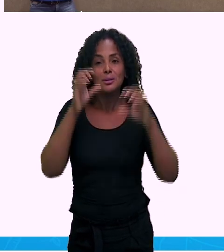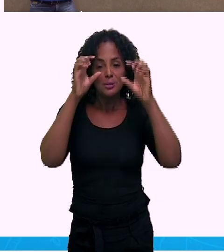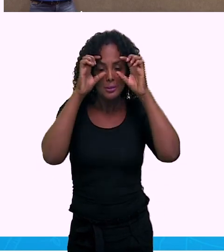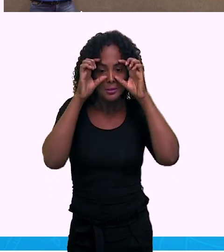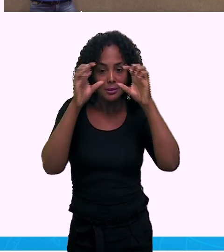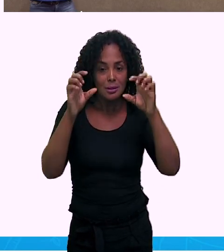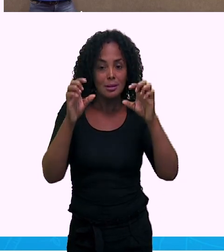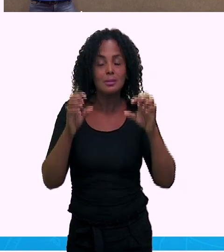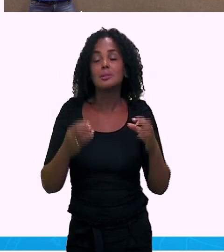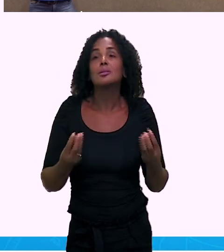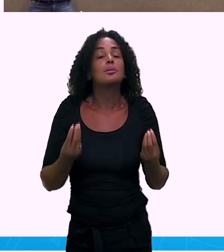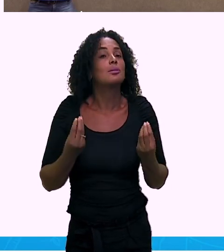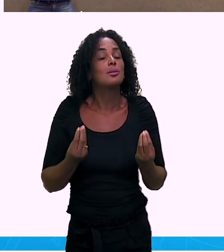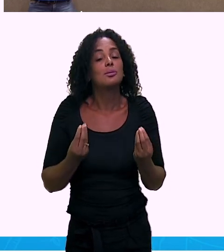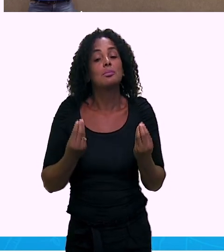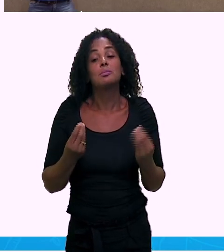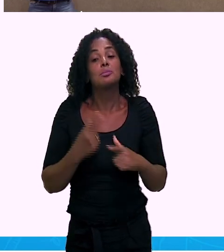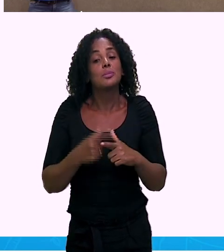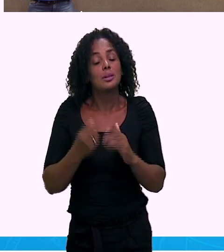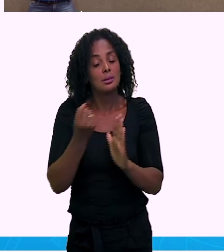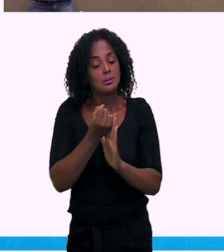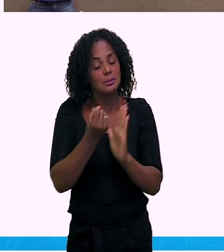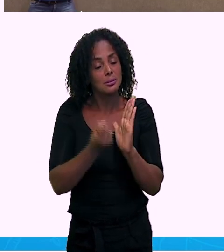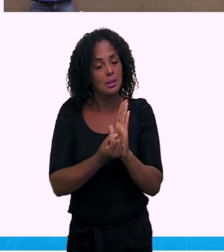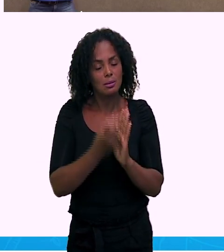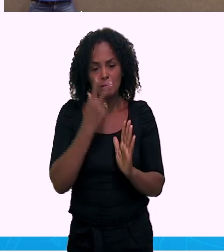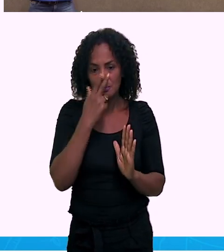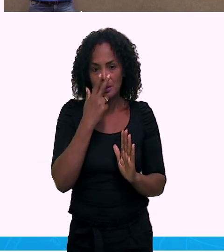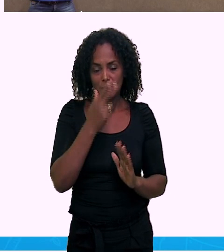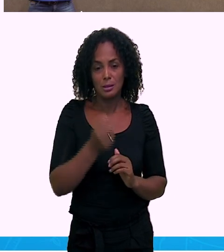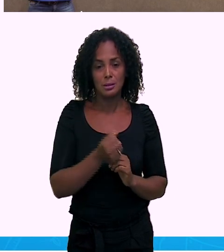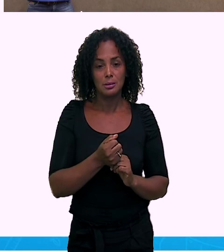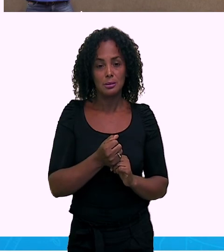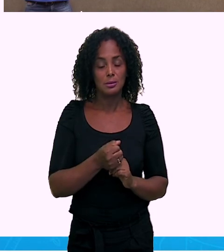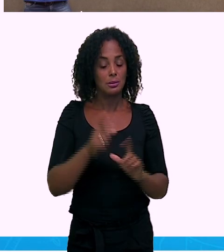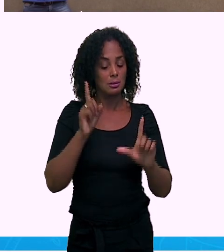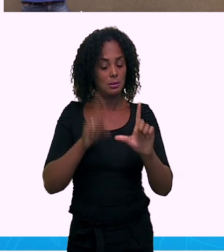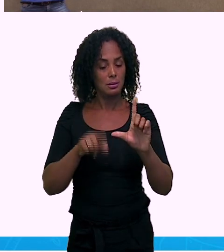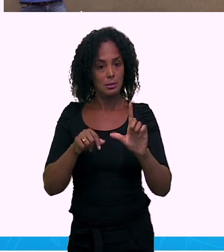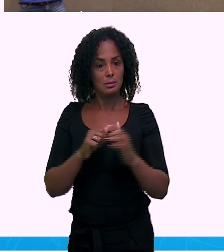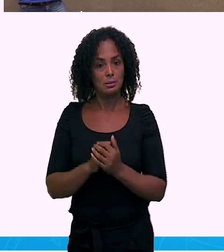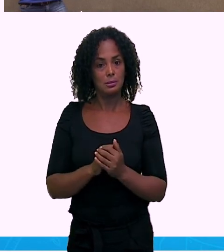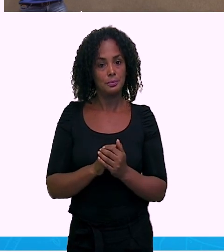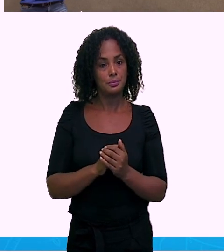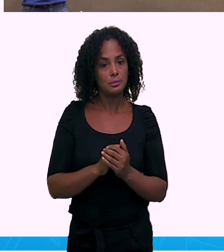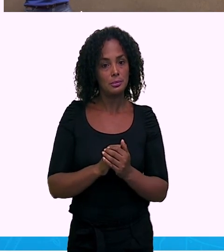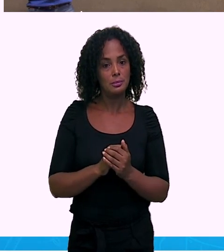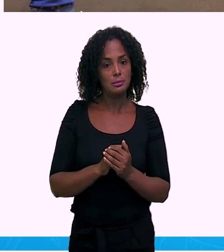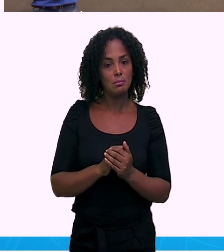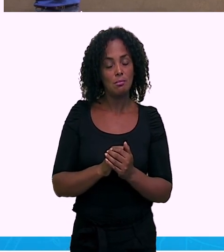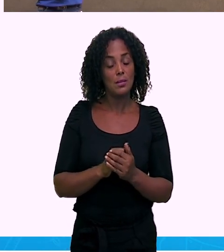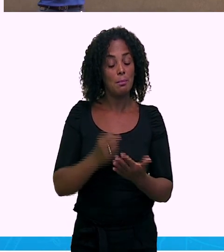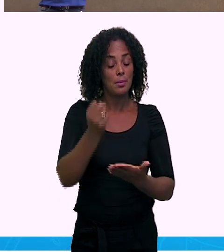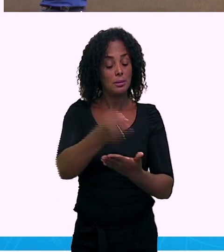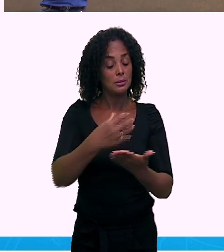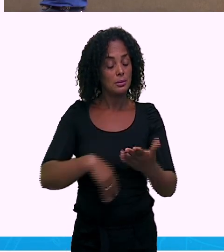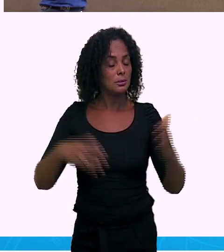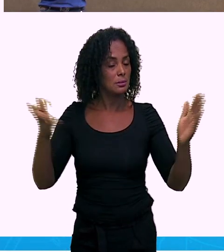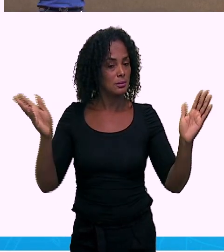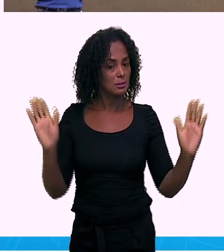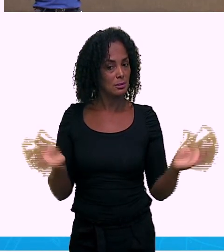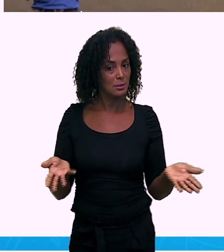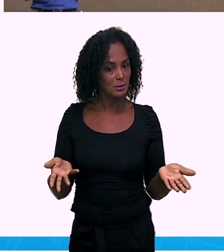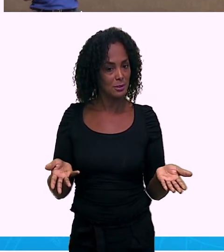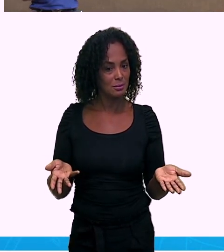Por que os séculos aparecem com letras e não números? E para a atividade de hoje,